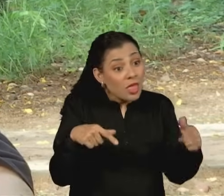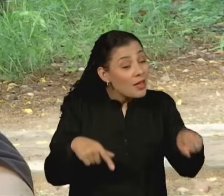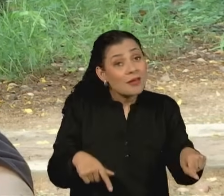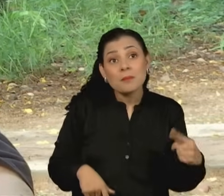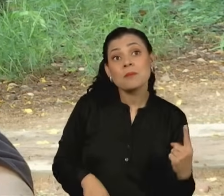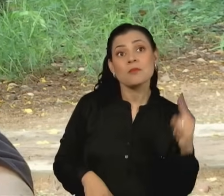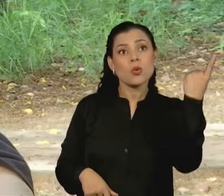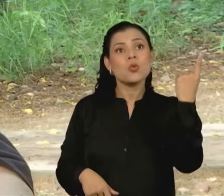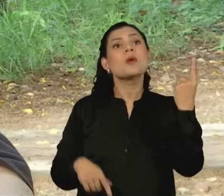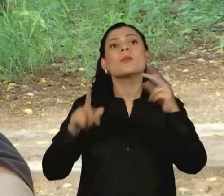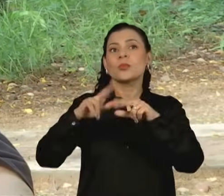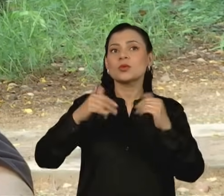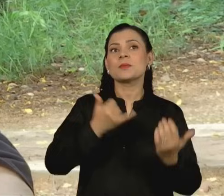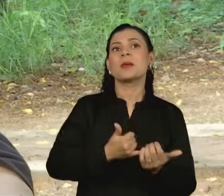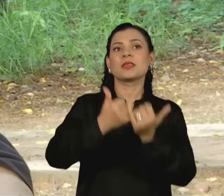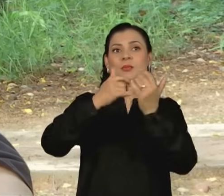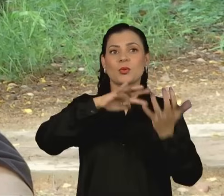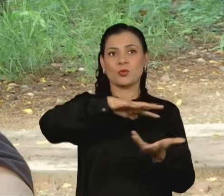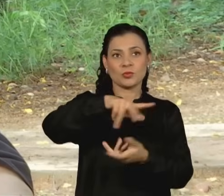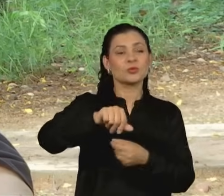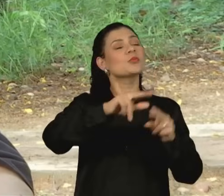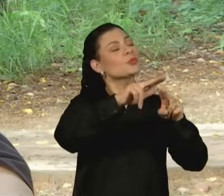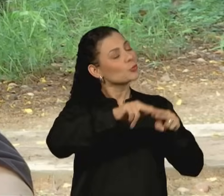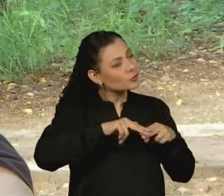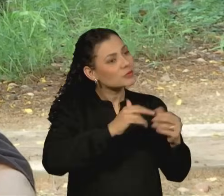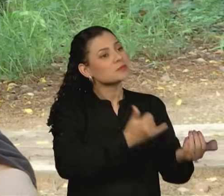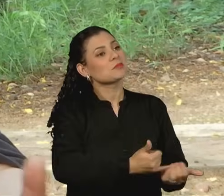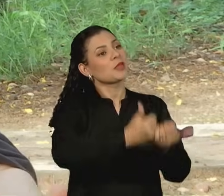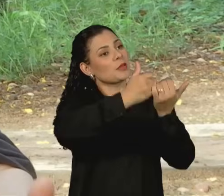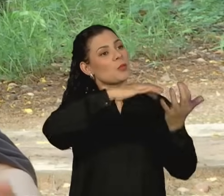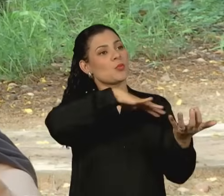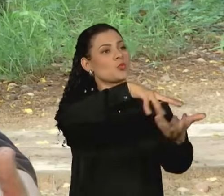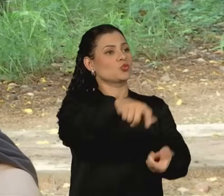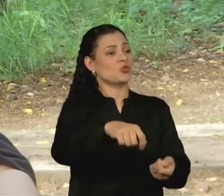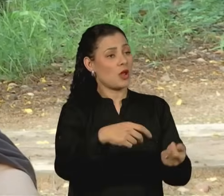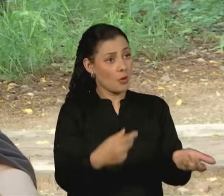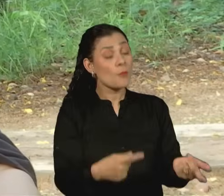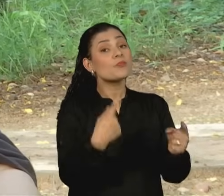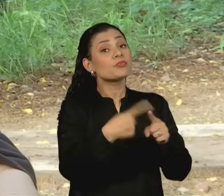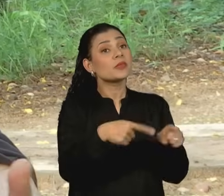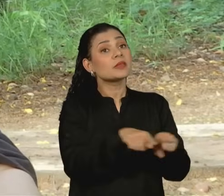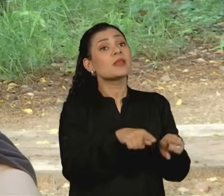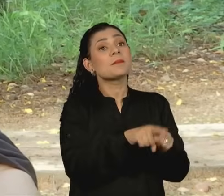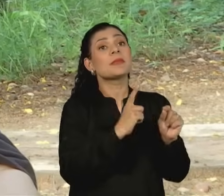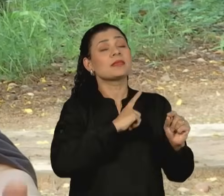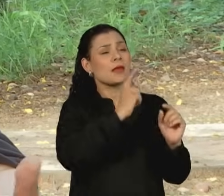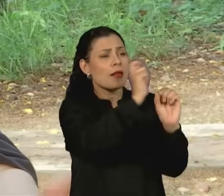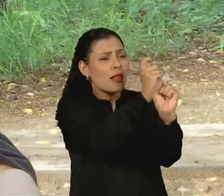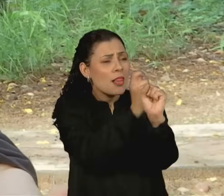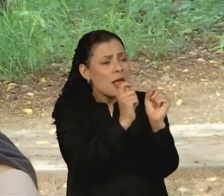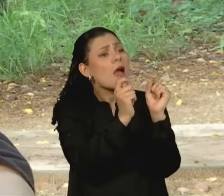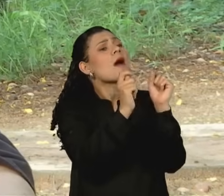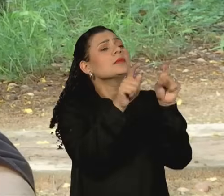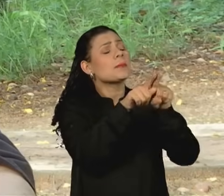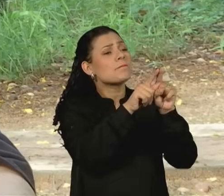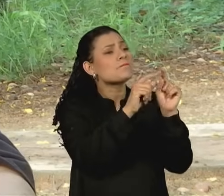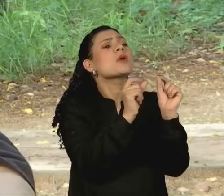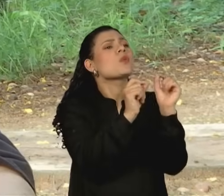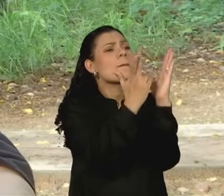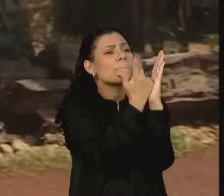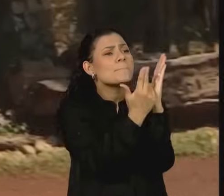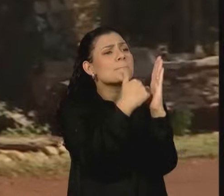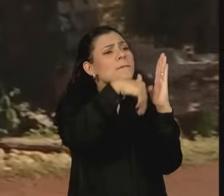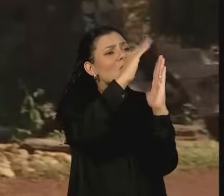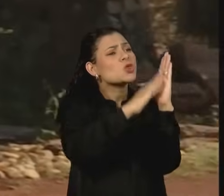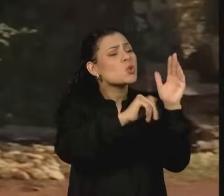decretada Patrimônio da Humanidade. Ela foi decretada Patrimônio da Humanidade pela qualidade das pinturas e pela quantidade também, não é?